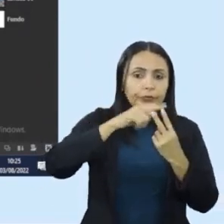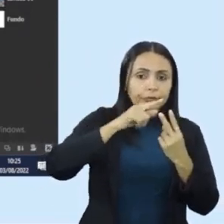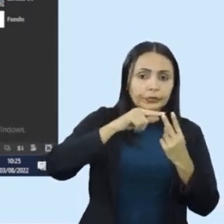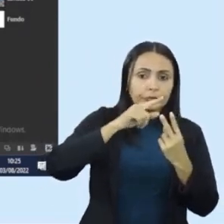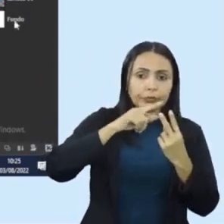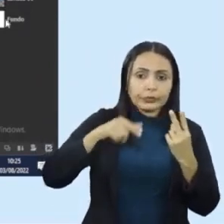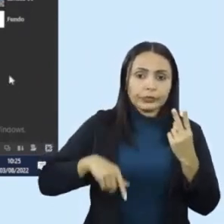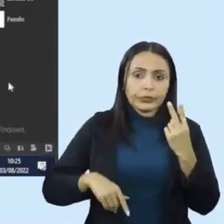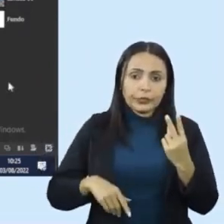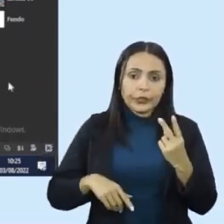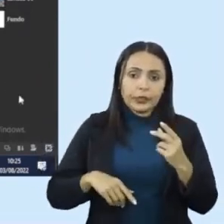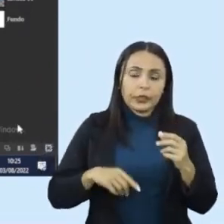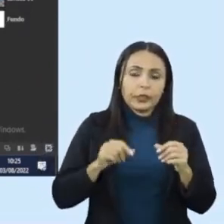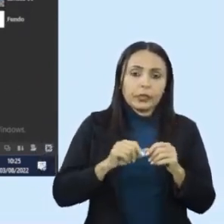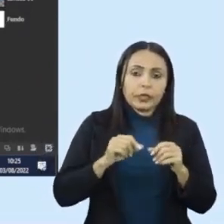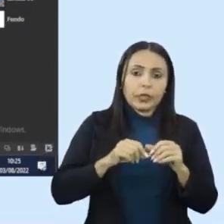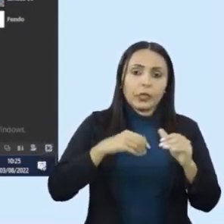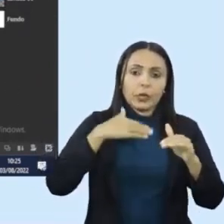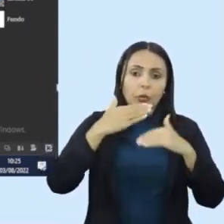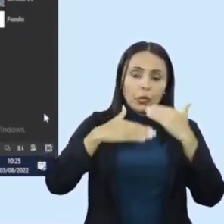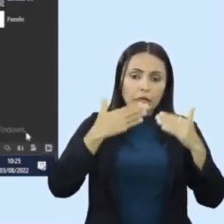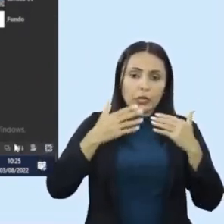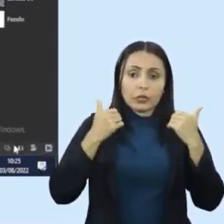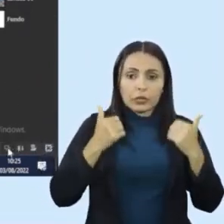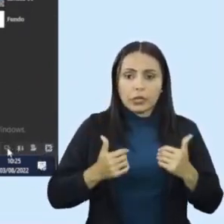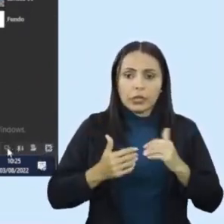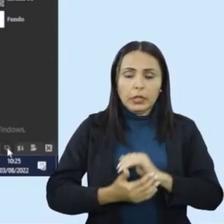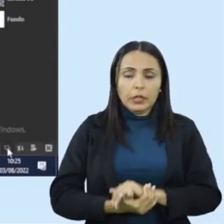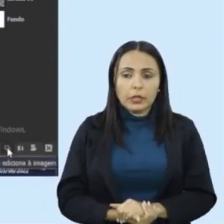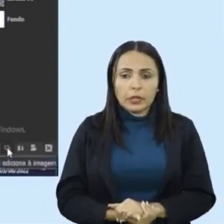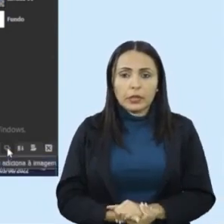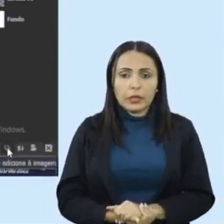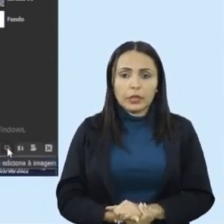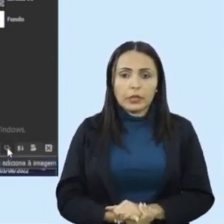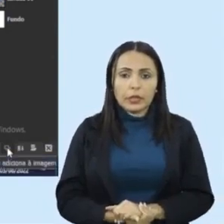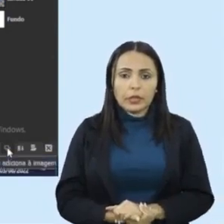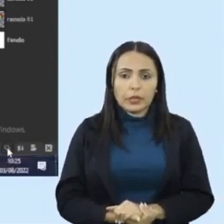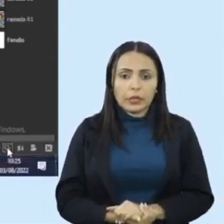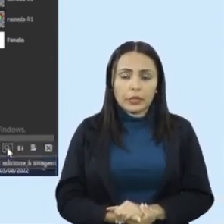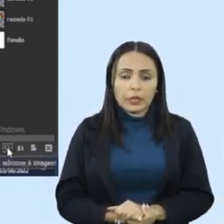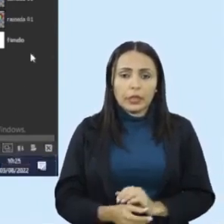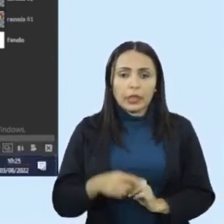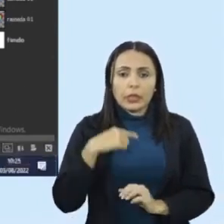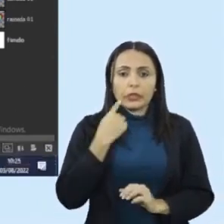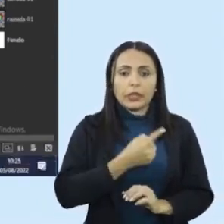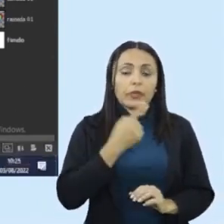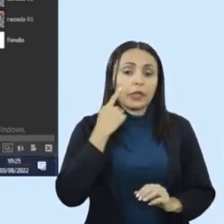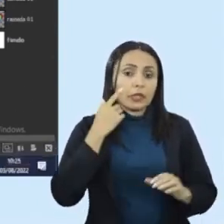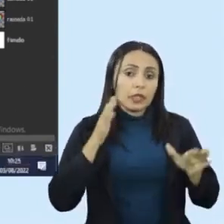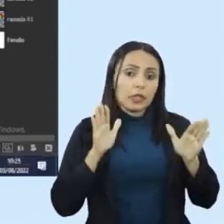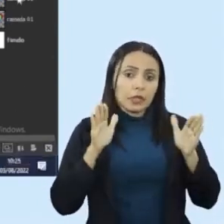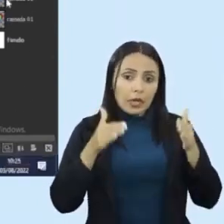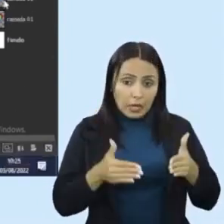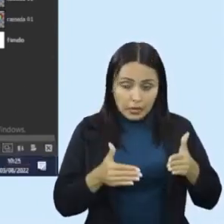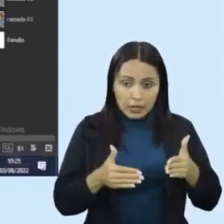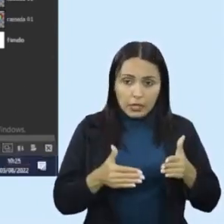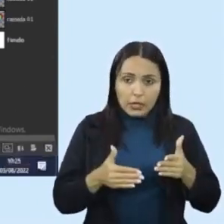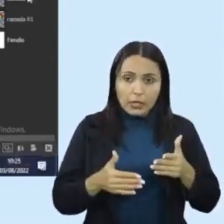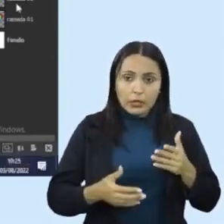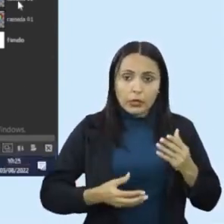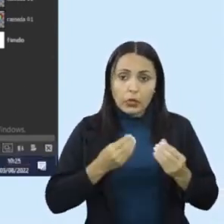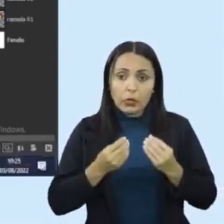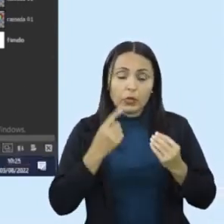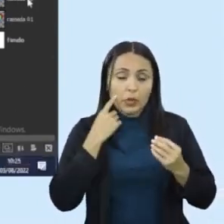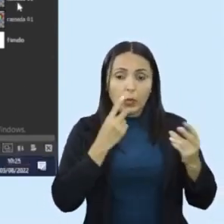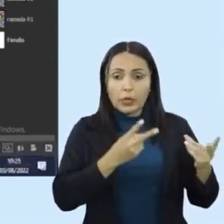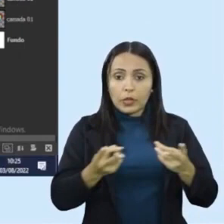dois, eles vão fazer o processo de duplicar a camada, mas a gente vai se centrar aqui e criar aqui, e como